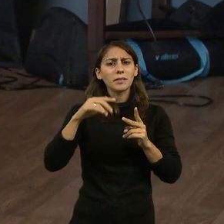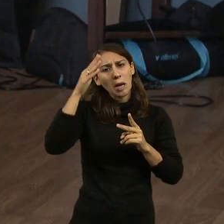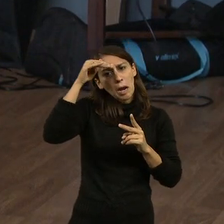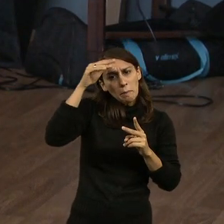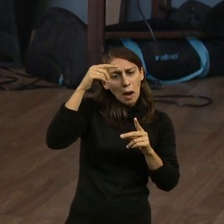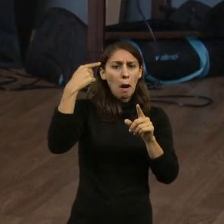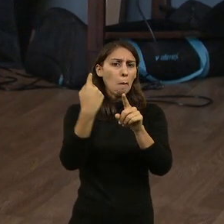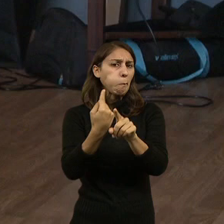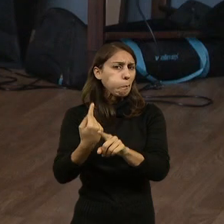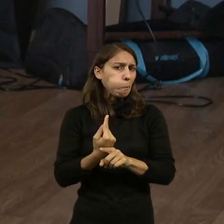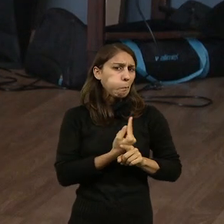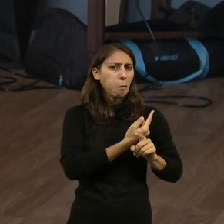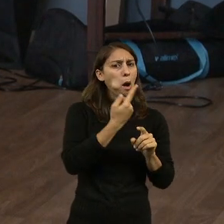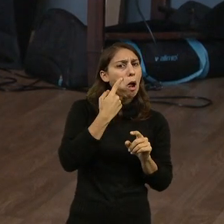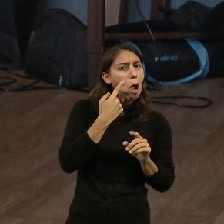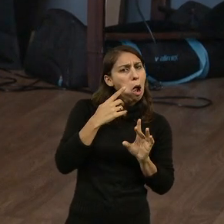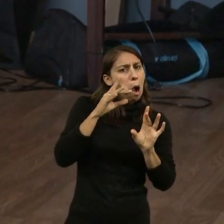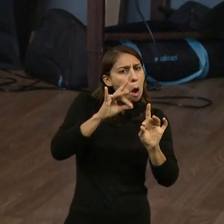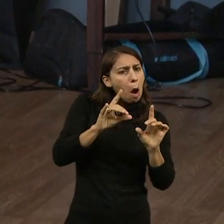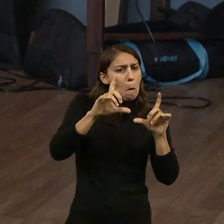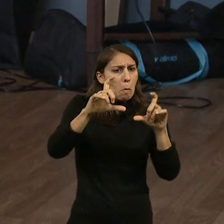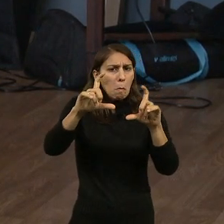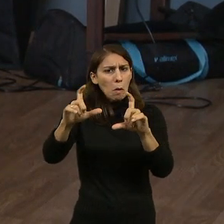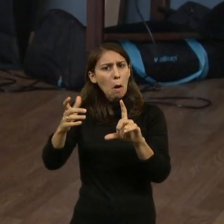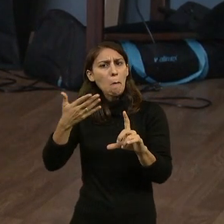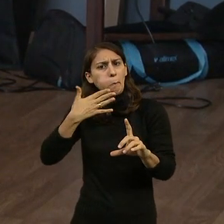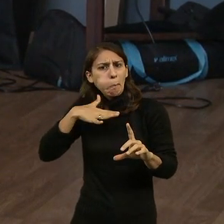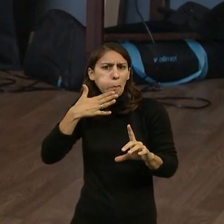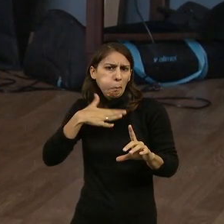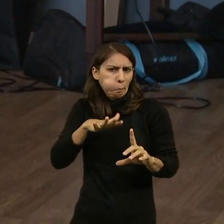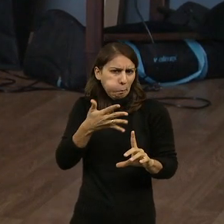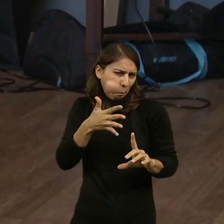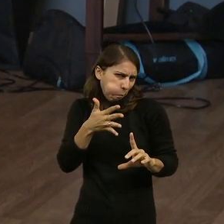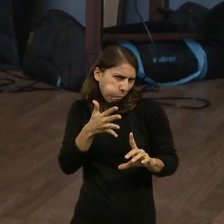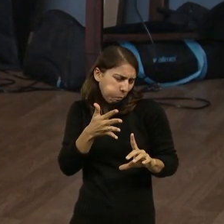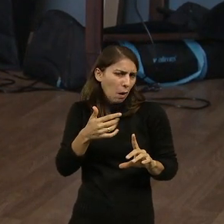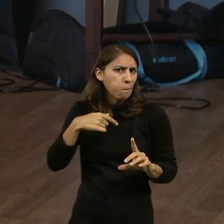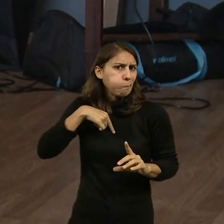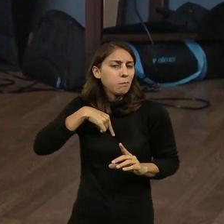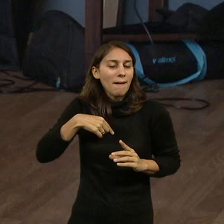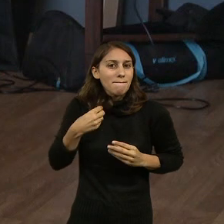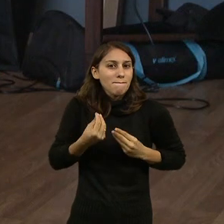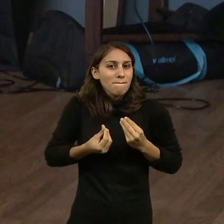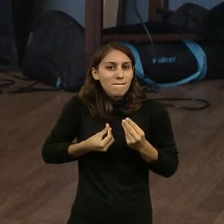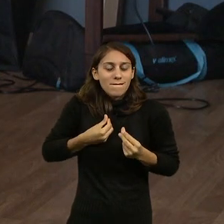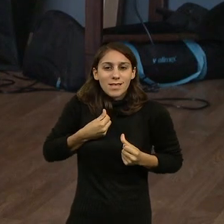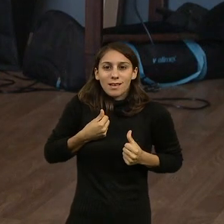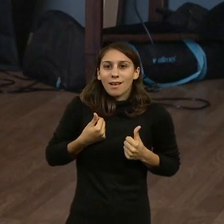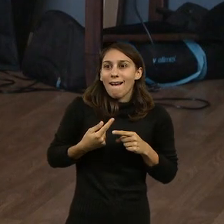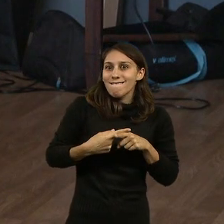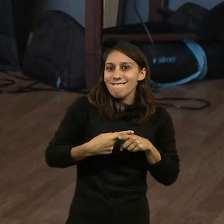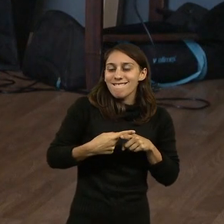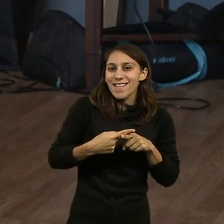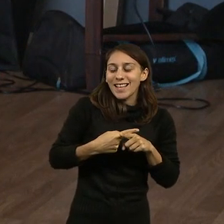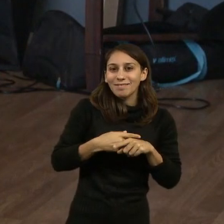pouco. E não o fazia muito bem, mas tinha aquele bichinho que se foi alimentando até chegar às